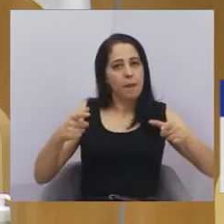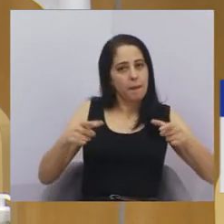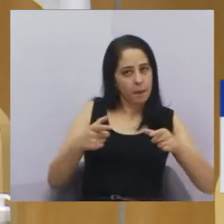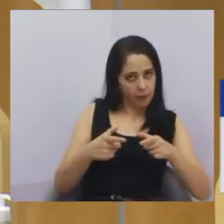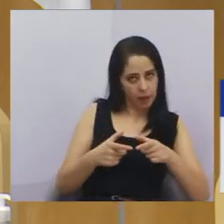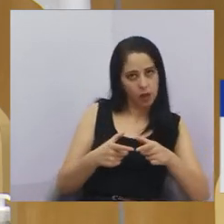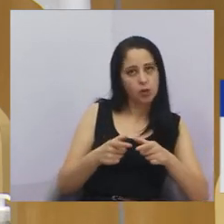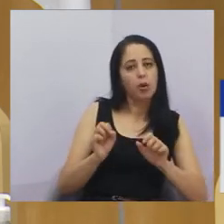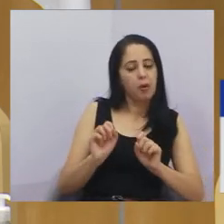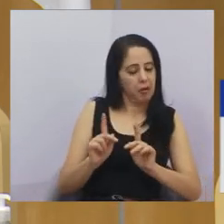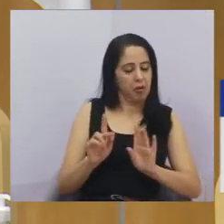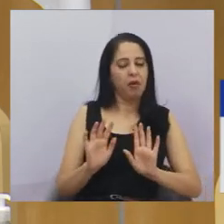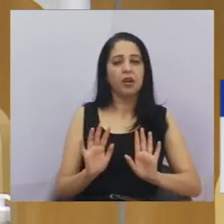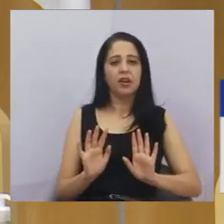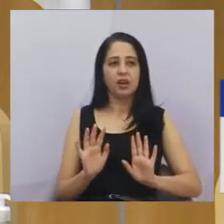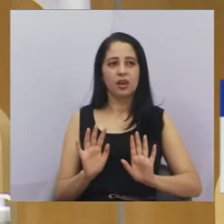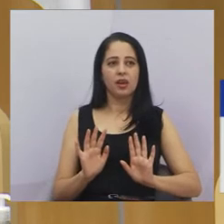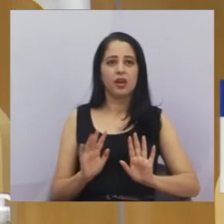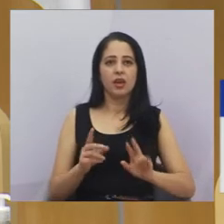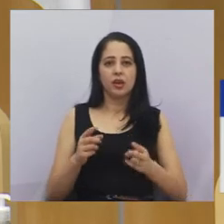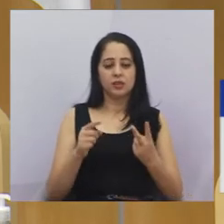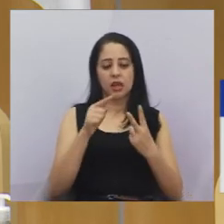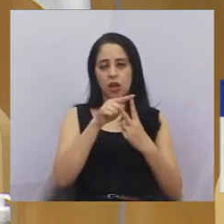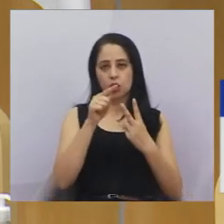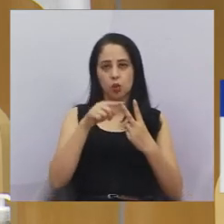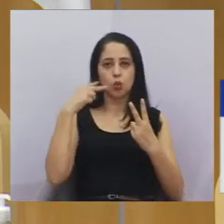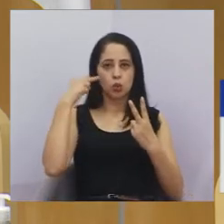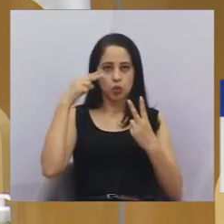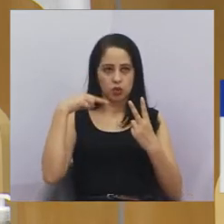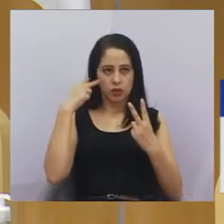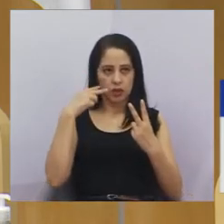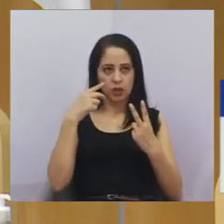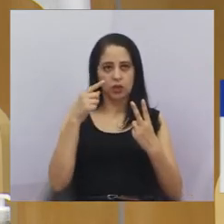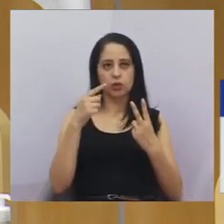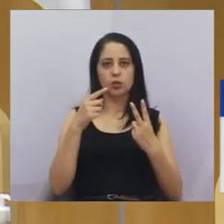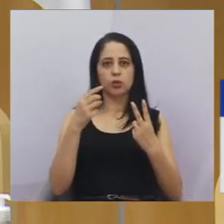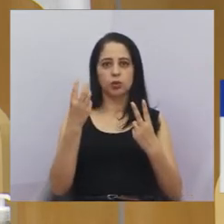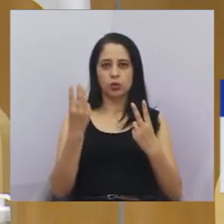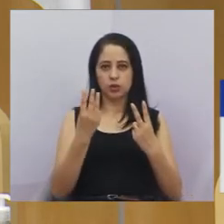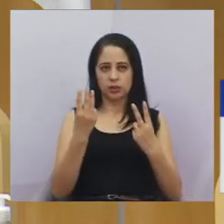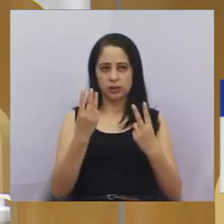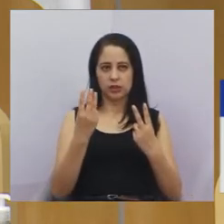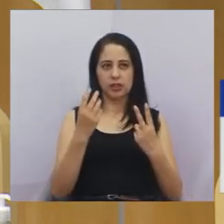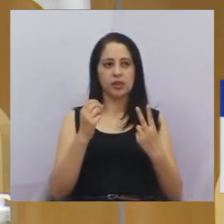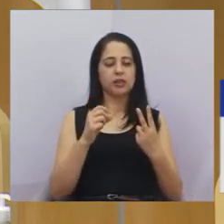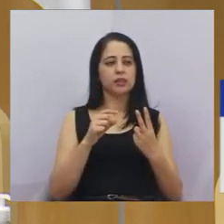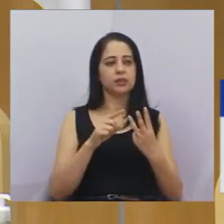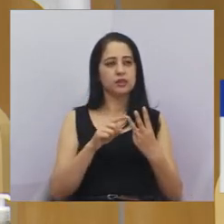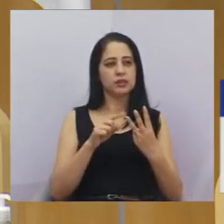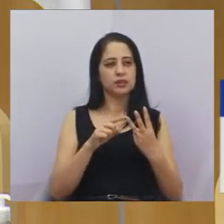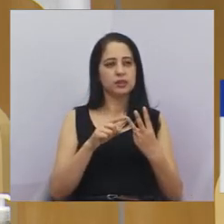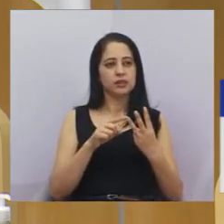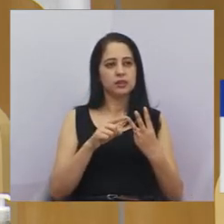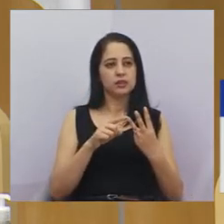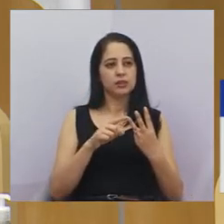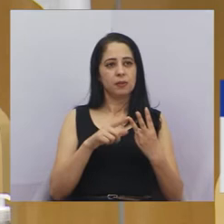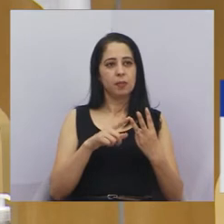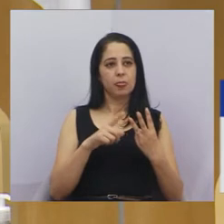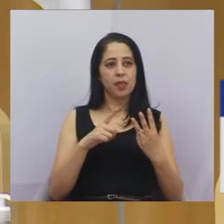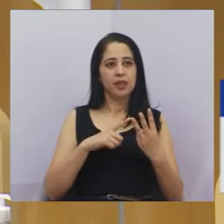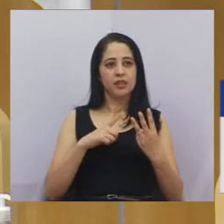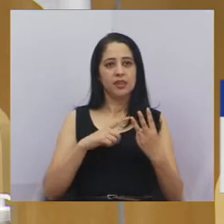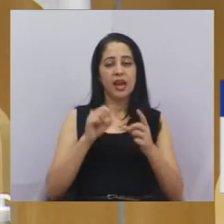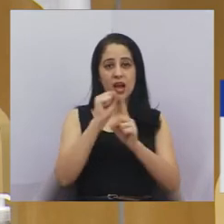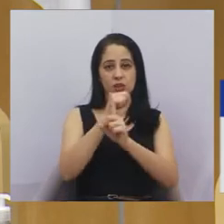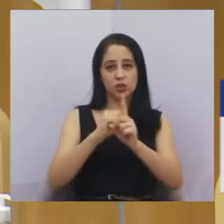Não temos aqui nessa casa. Hoje temos duas vereadoras, no caso, três eleitas das 13, e nós sabemos que a